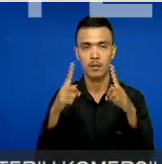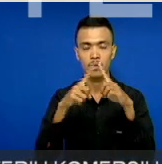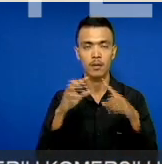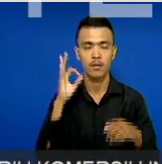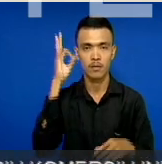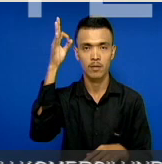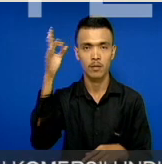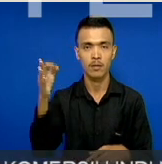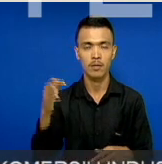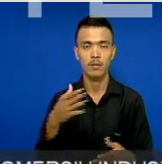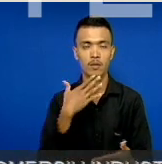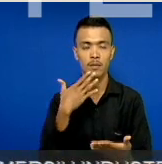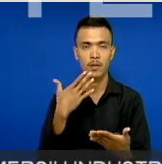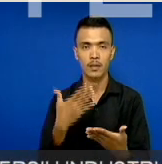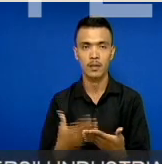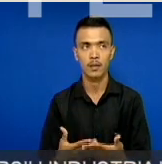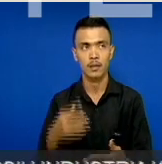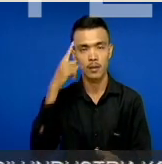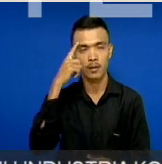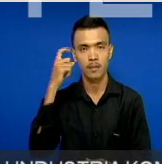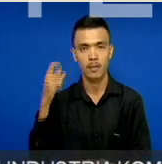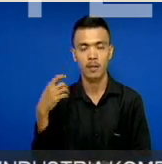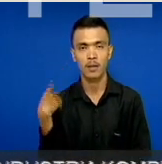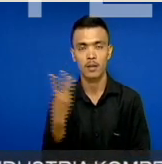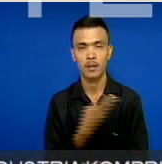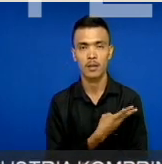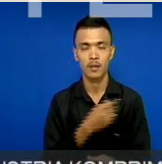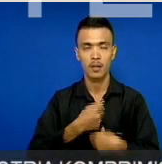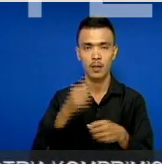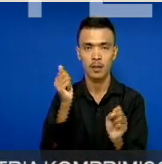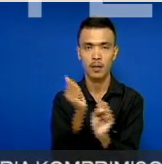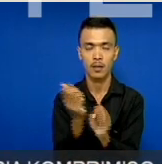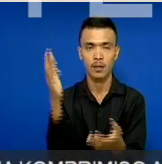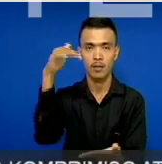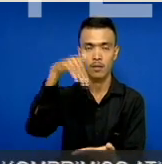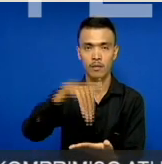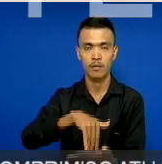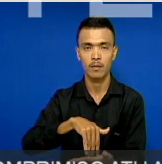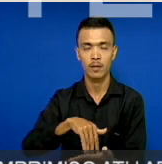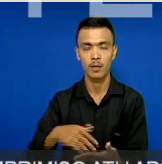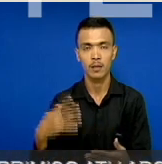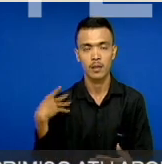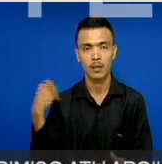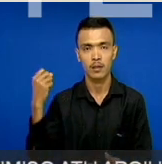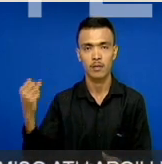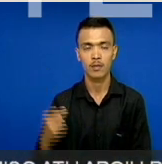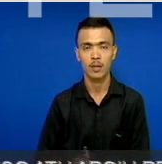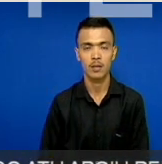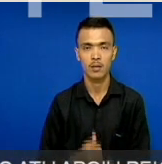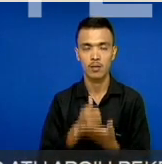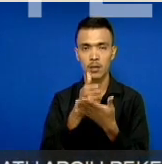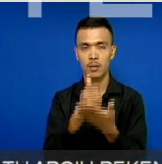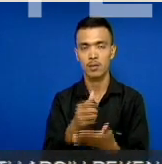nebe pós-prelio, tamané, maíta halofali, e tenha esforço a tu apoio